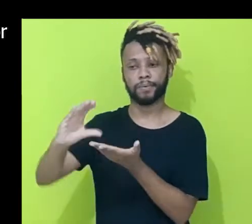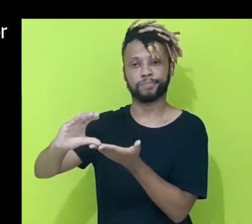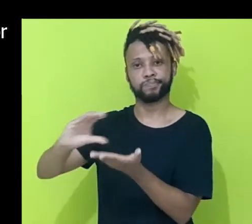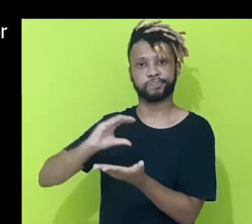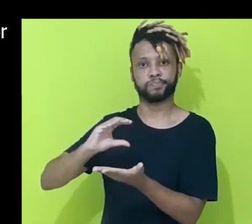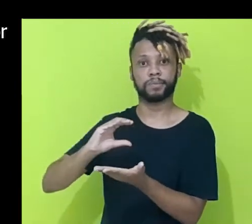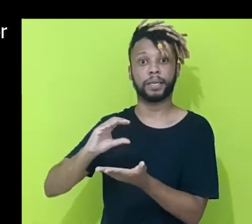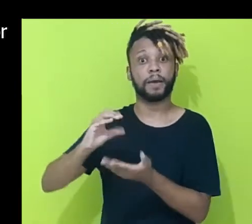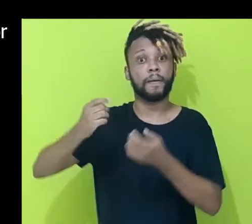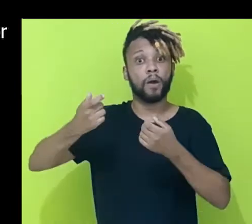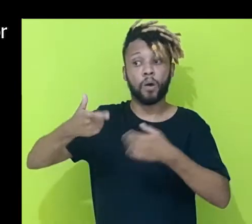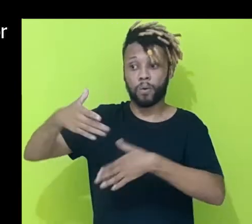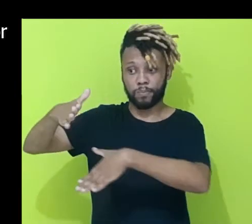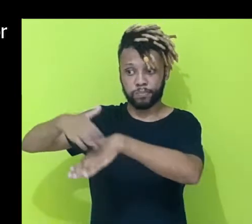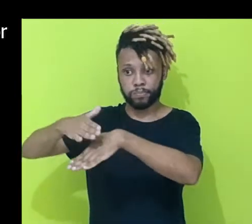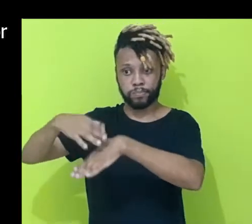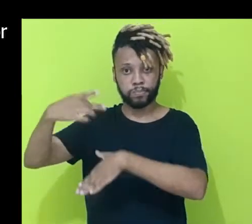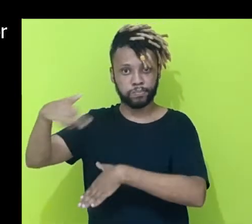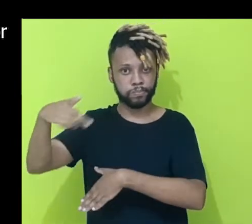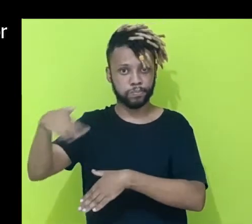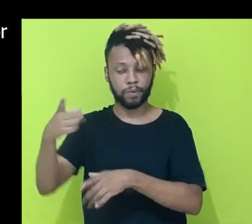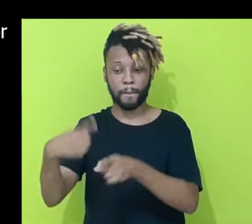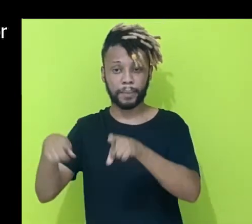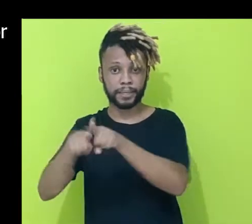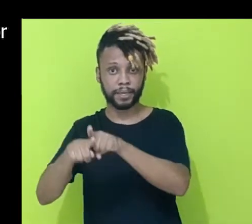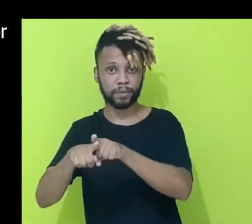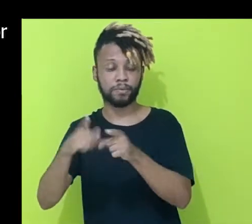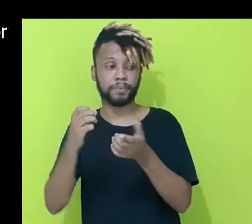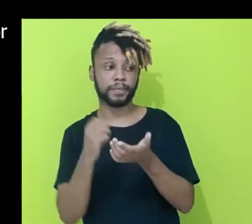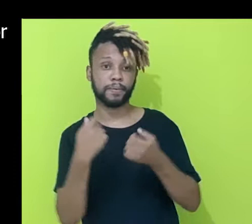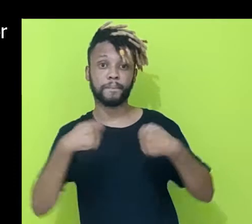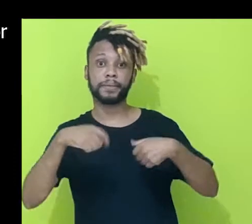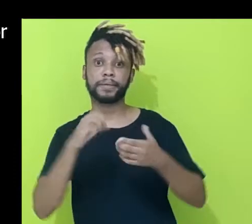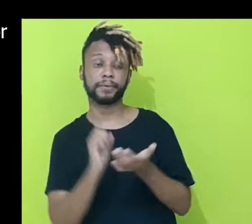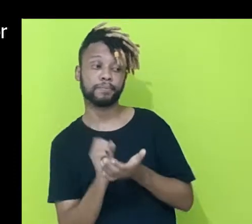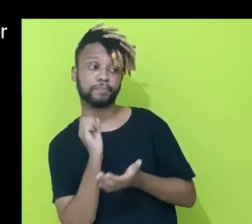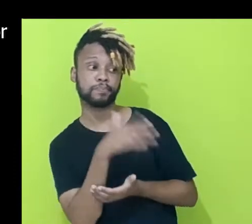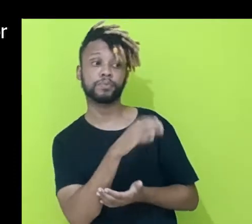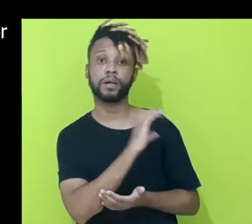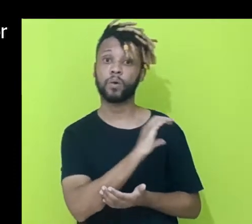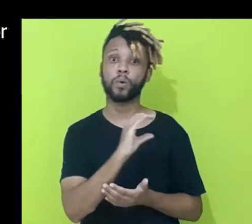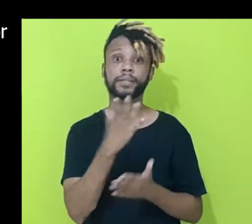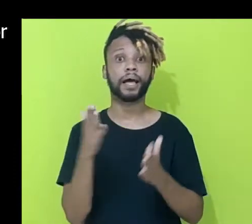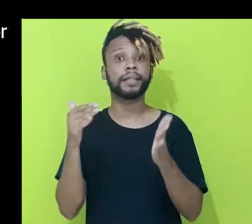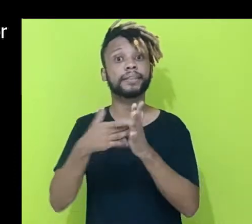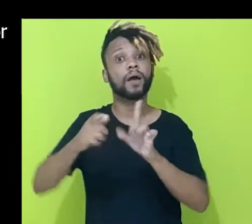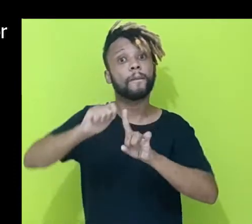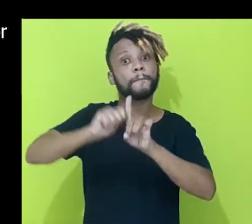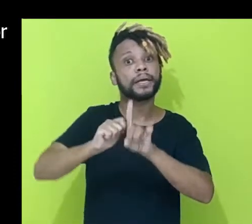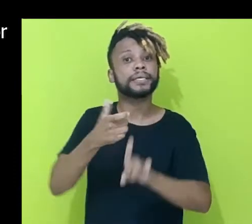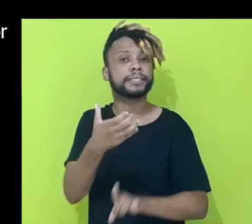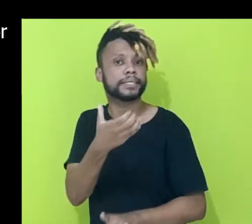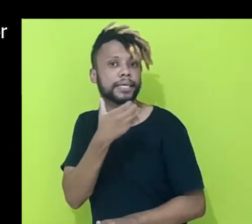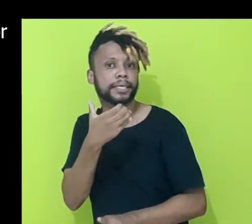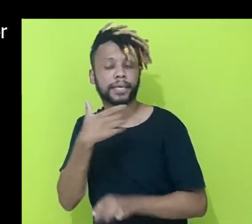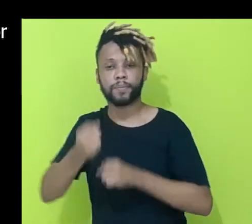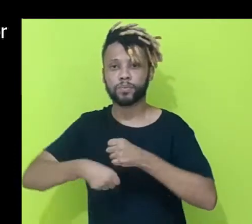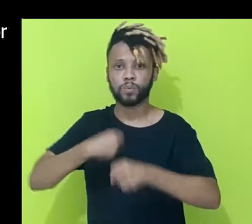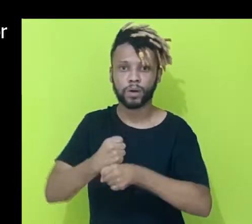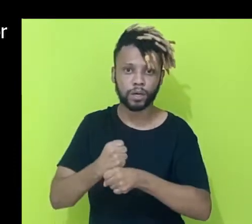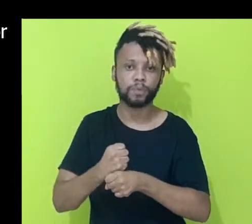depositado pelo patrocinador até o mês de dezembro do ano vigente. para que ele possa